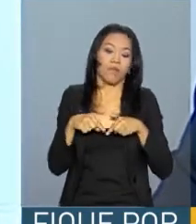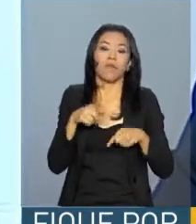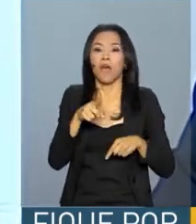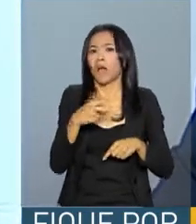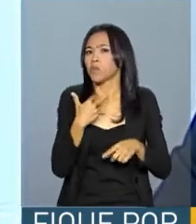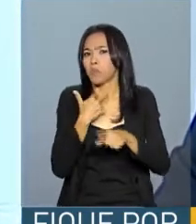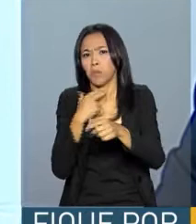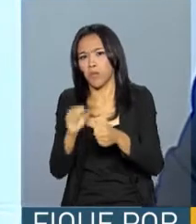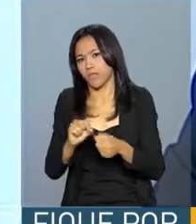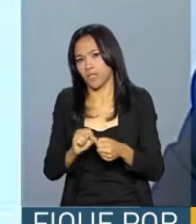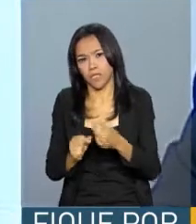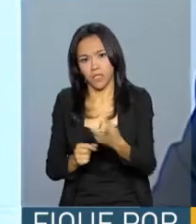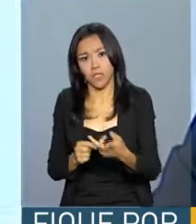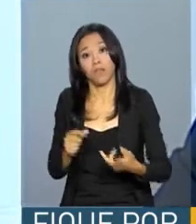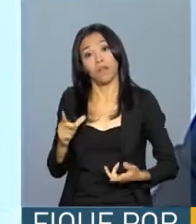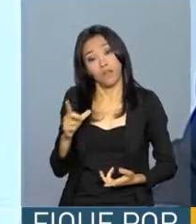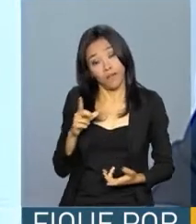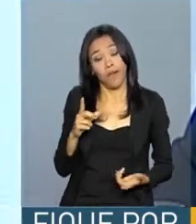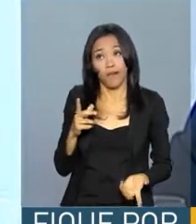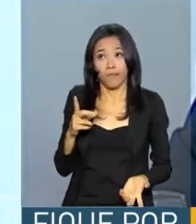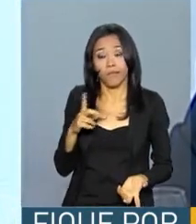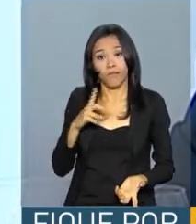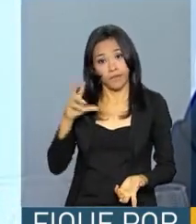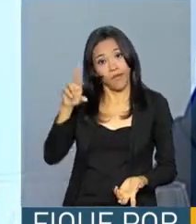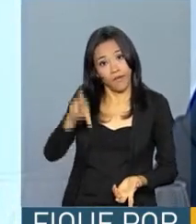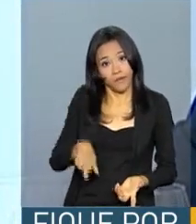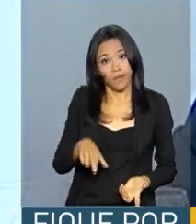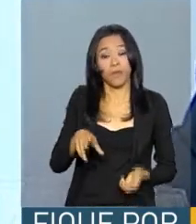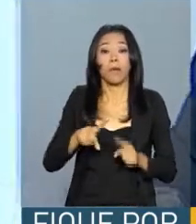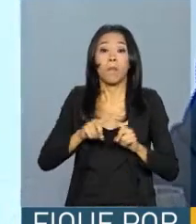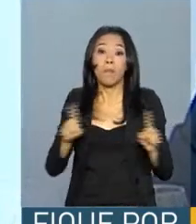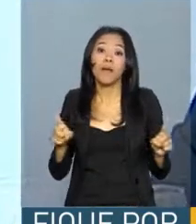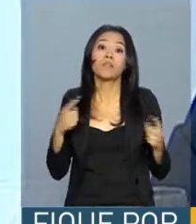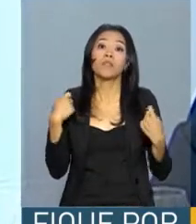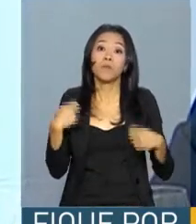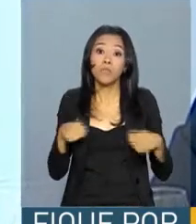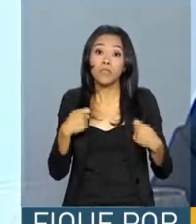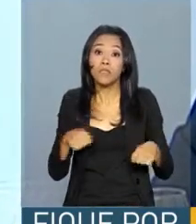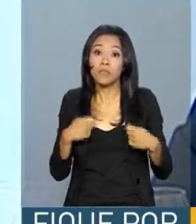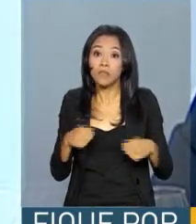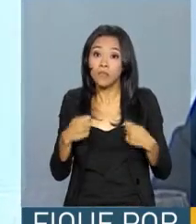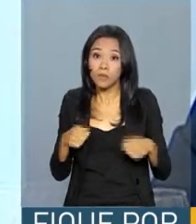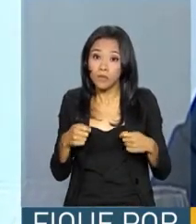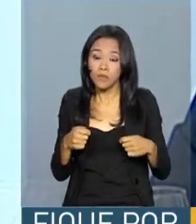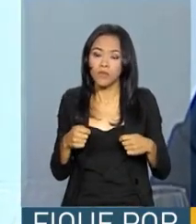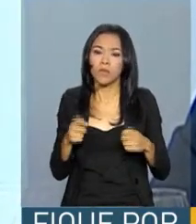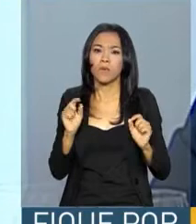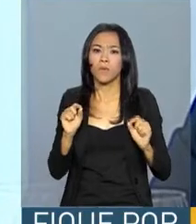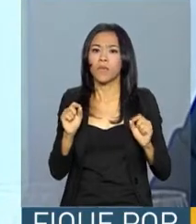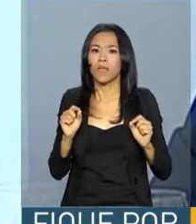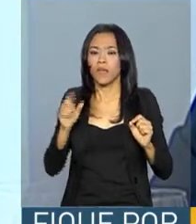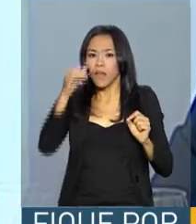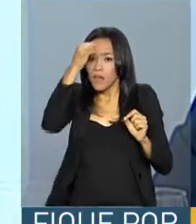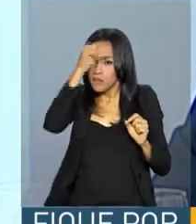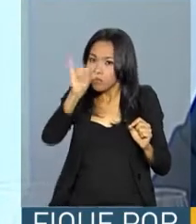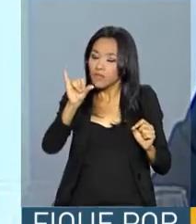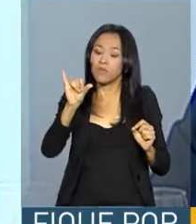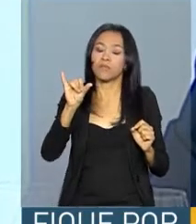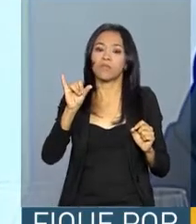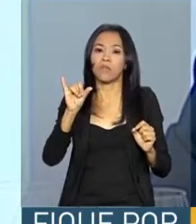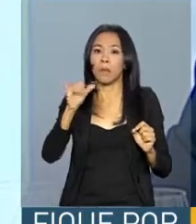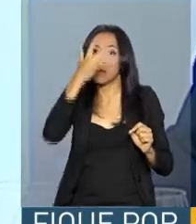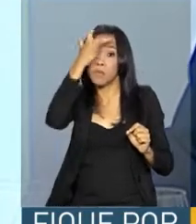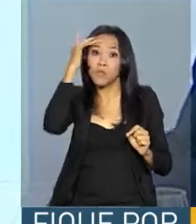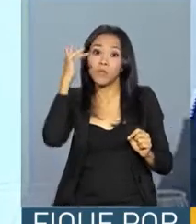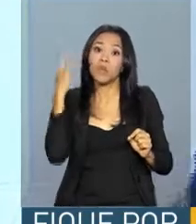isso. Tem certa razão, mas eu precisaria violar todo o meu passado, né, para impedir que